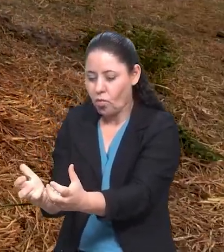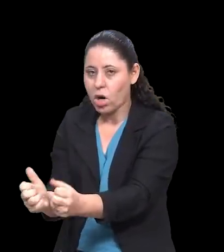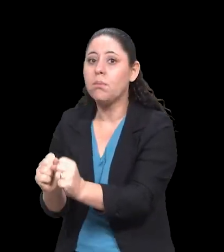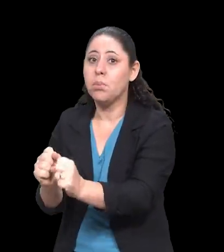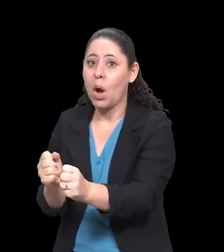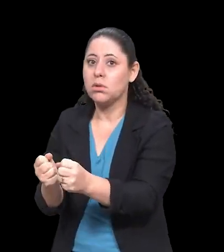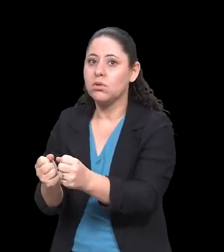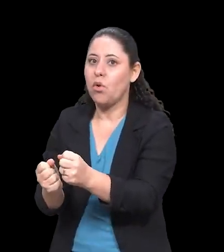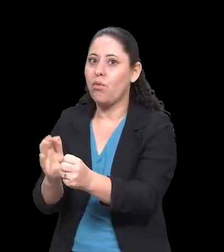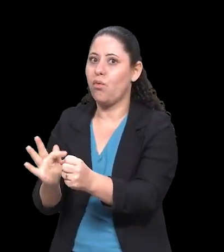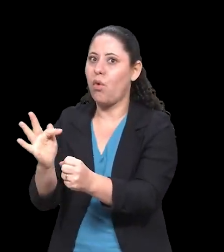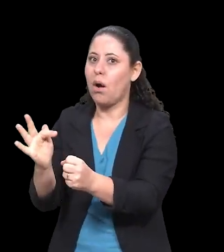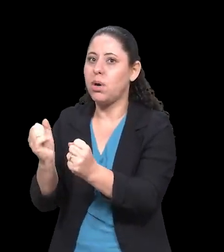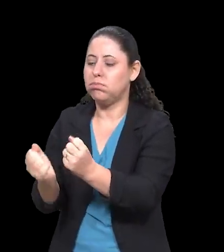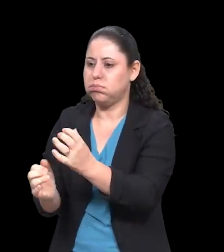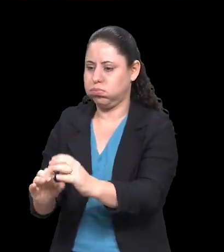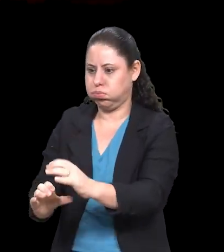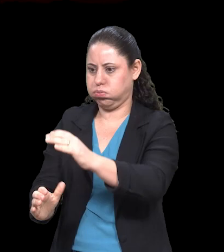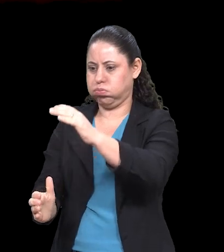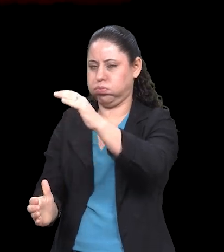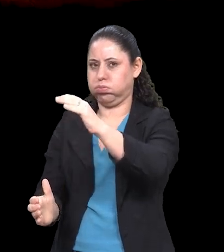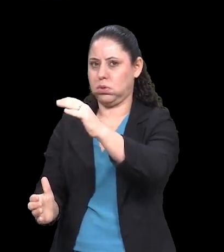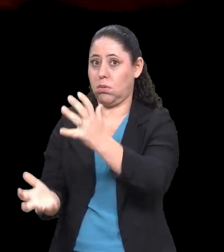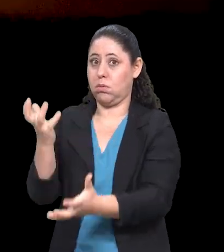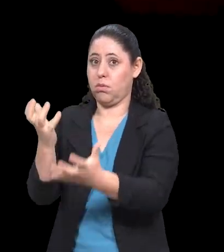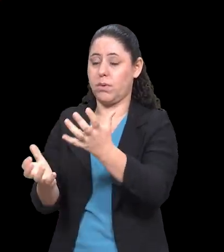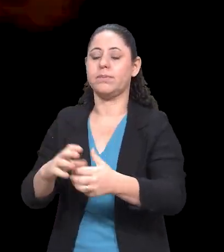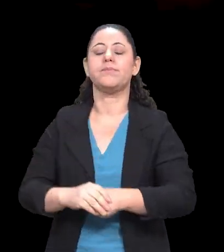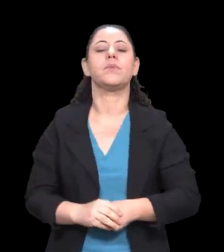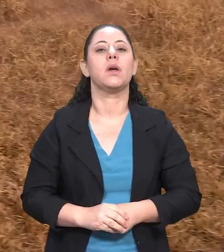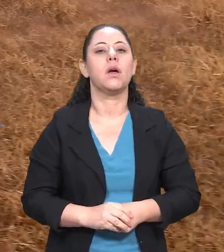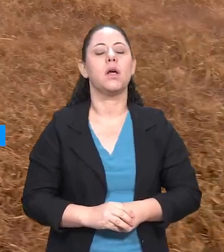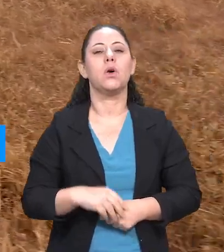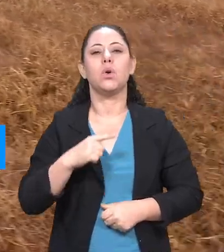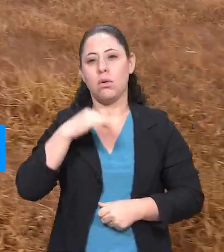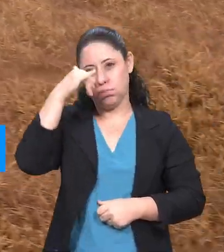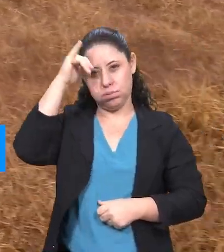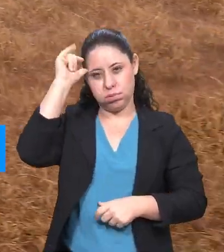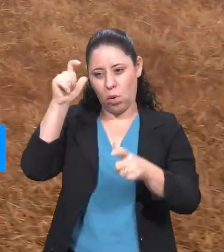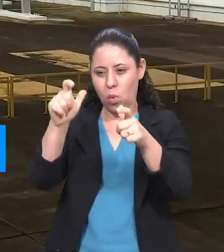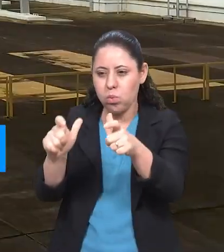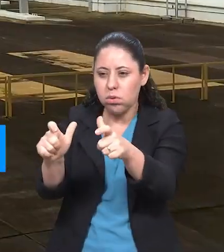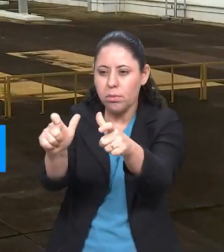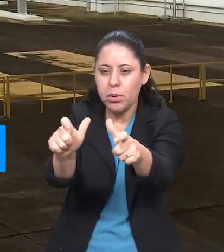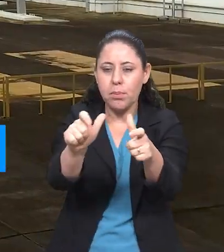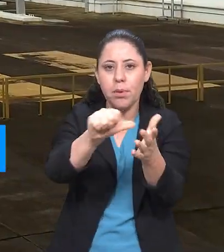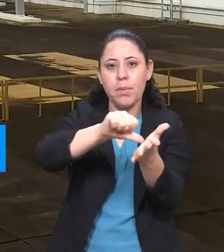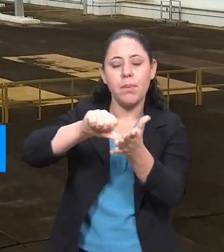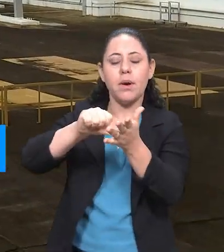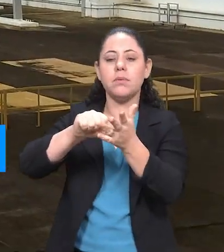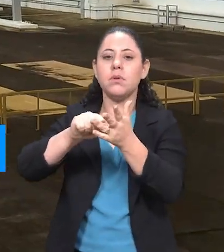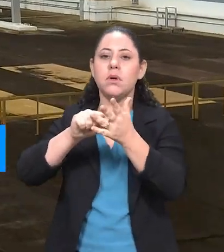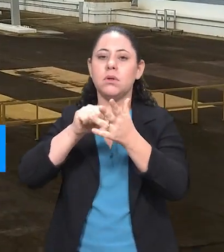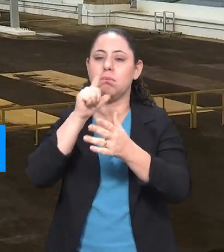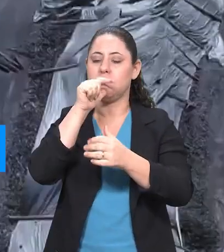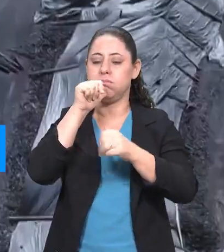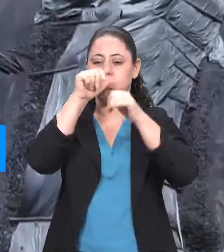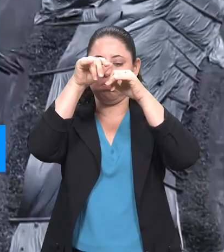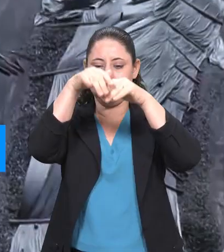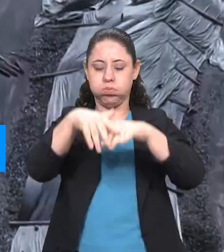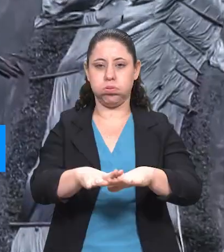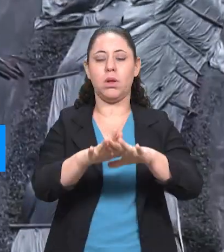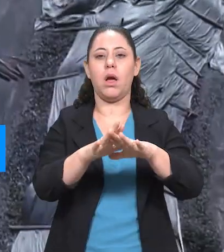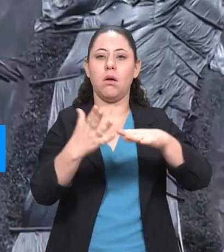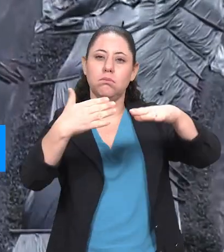biomassa que pode provocar incêndios maiores em períodos de seca confinamento de gado novas pequenas centrais hidroelétricas e